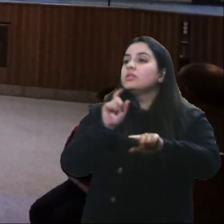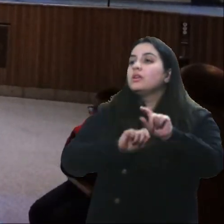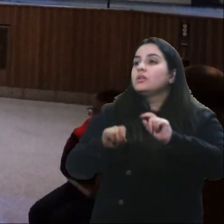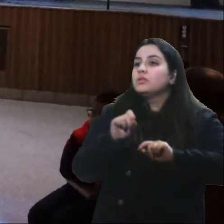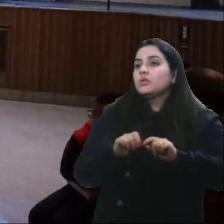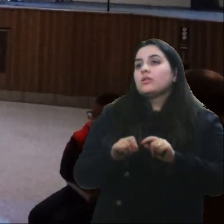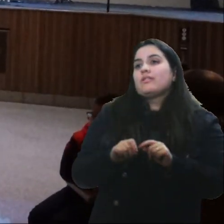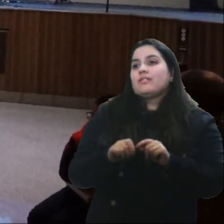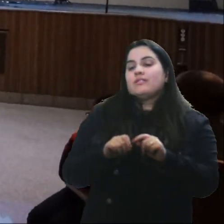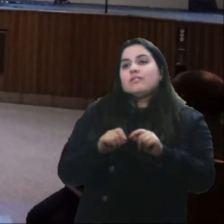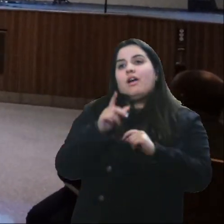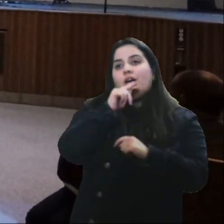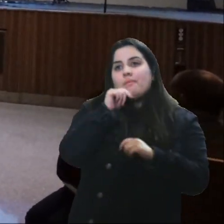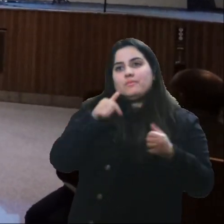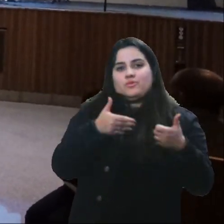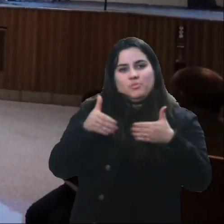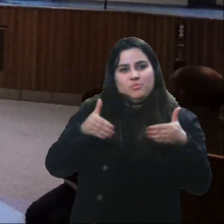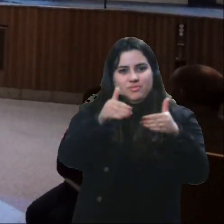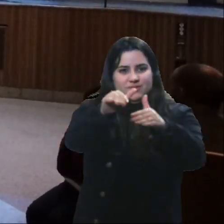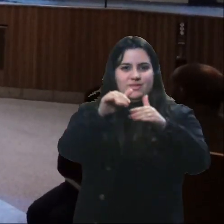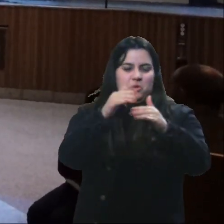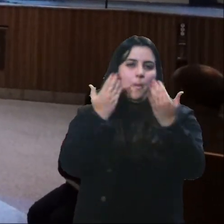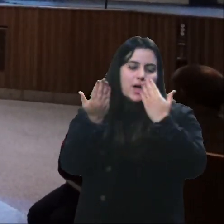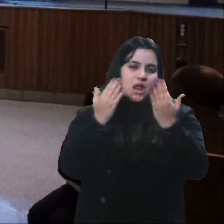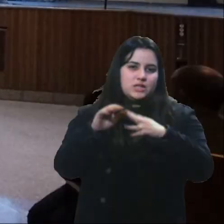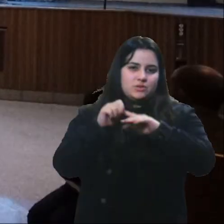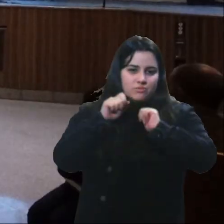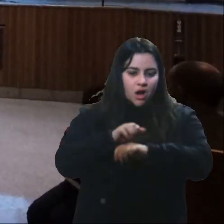rio deste ministério.